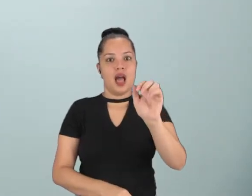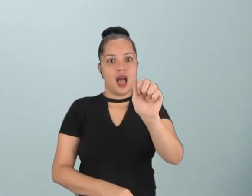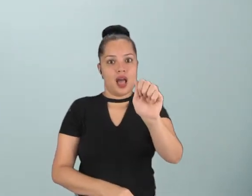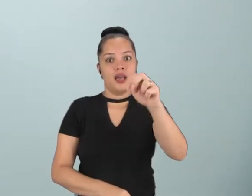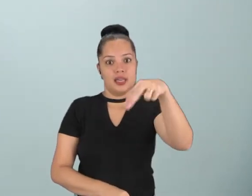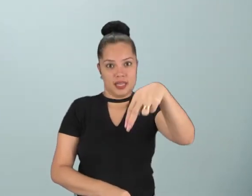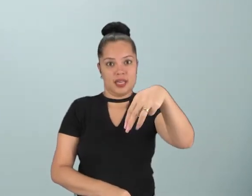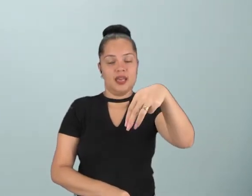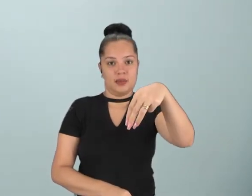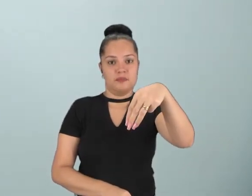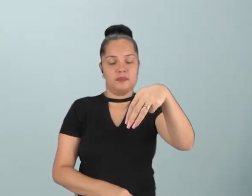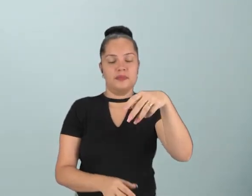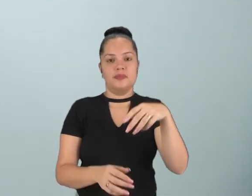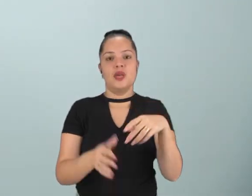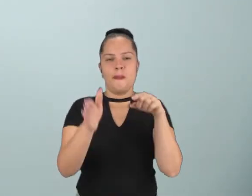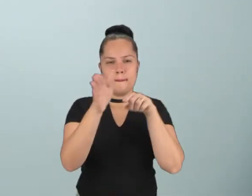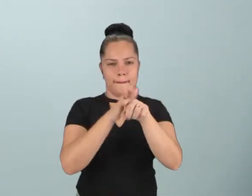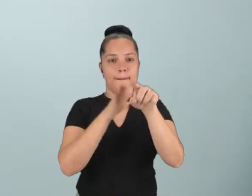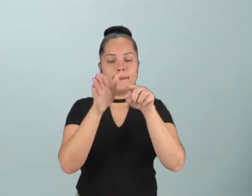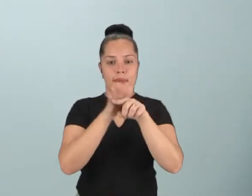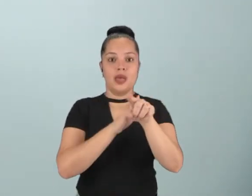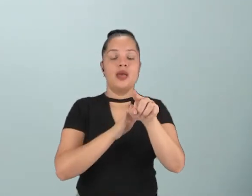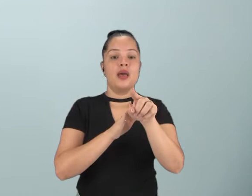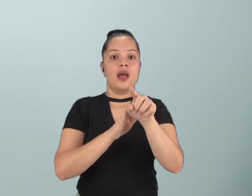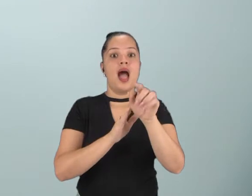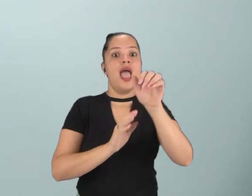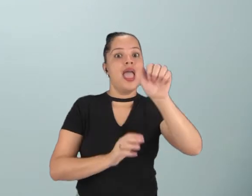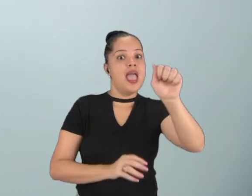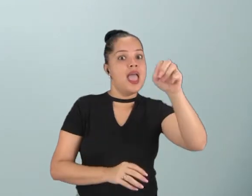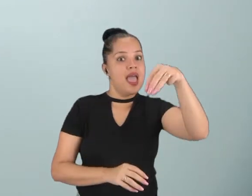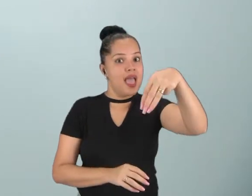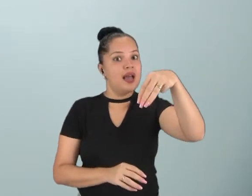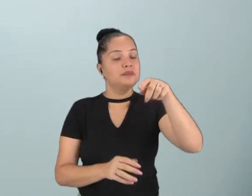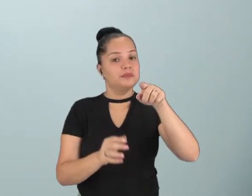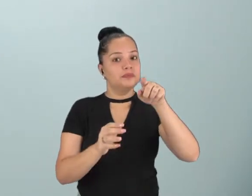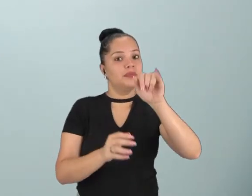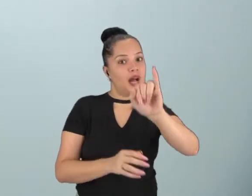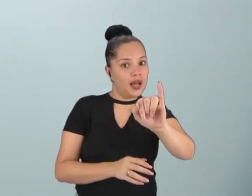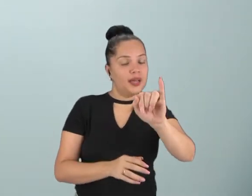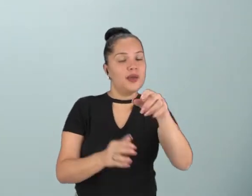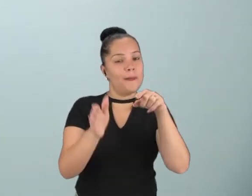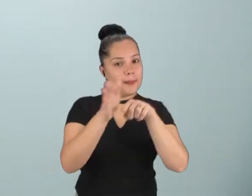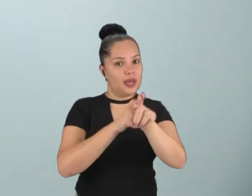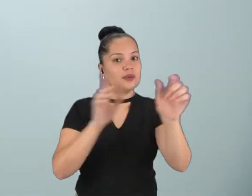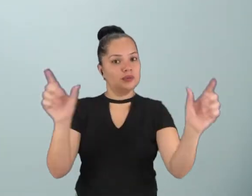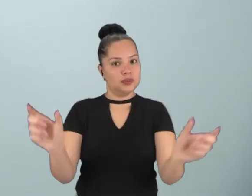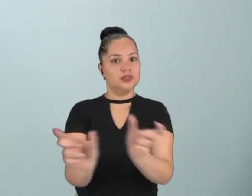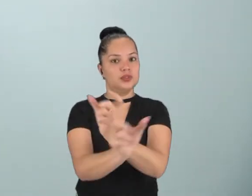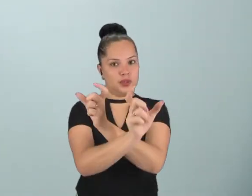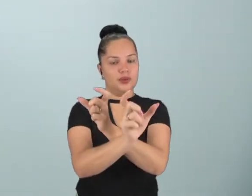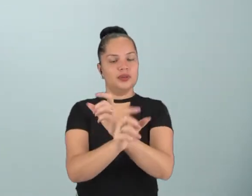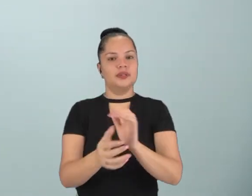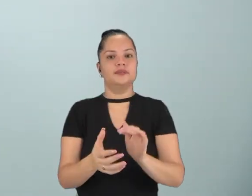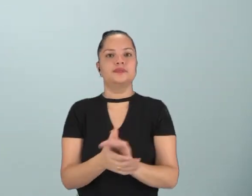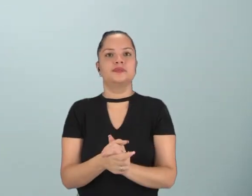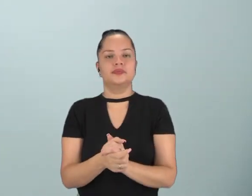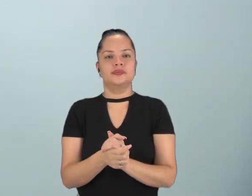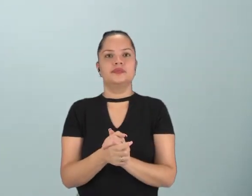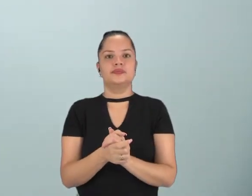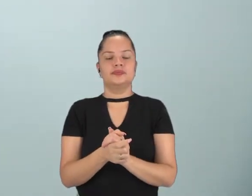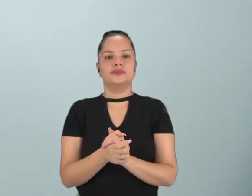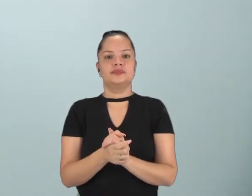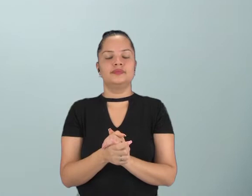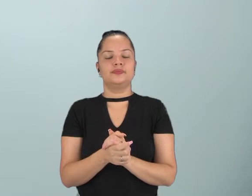para fazer pergunta. Então, aqui com there be vai ser do mesmo jeito. Onde era there is, agora vai ser is there, na hora de fazer a